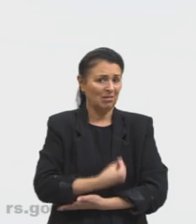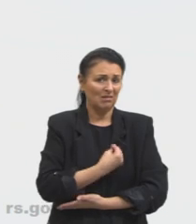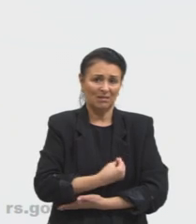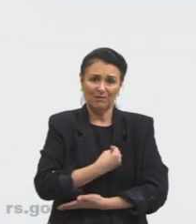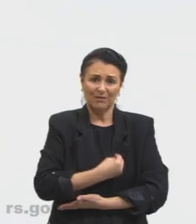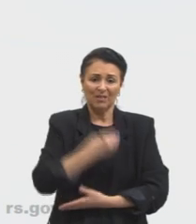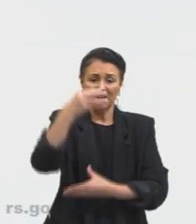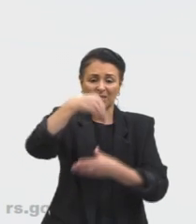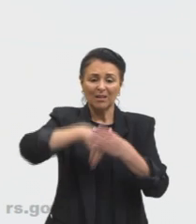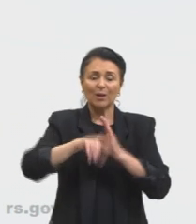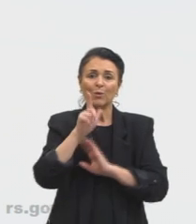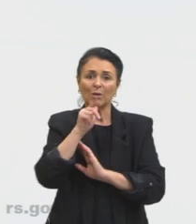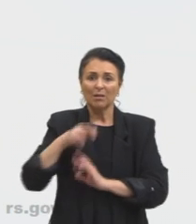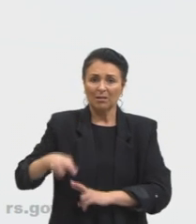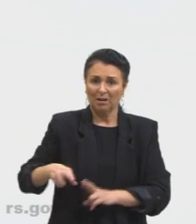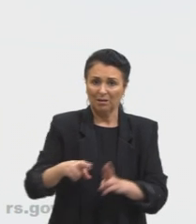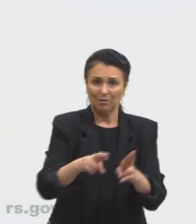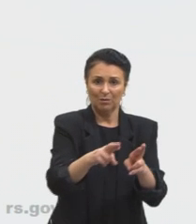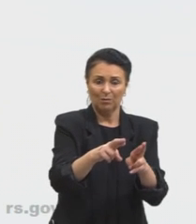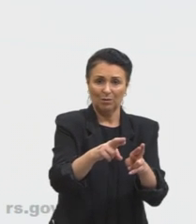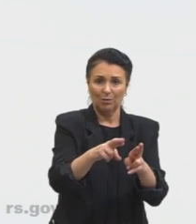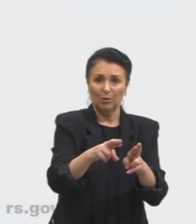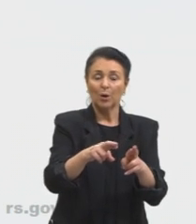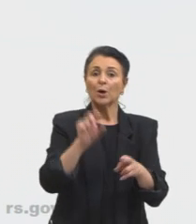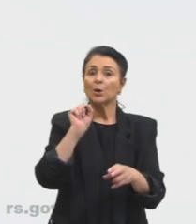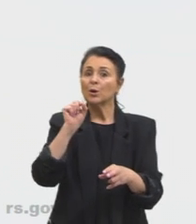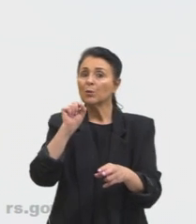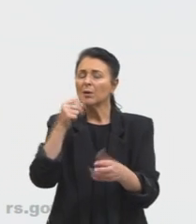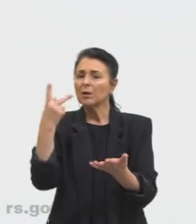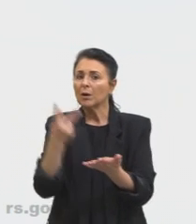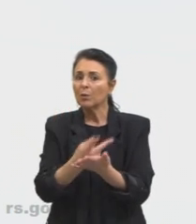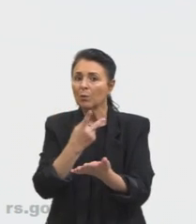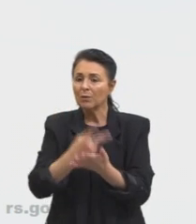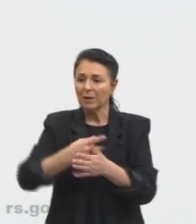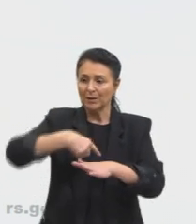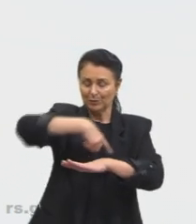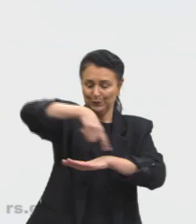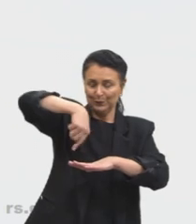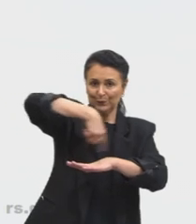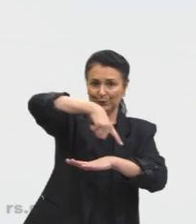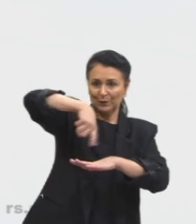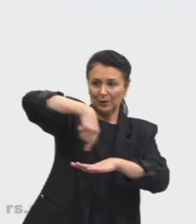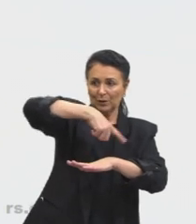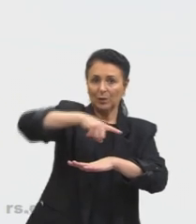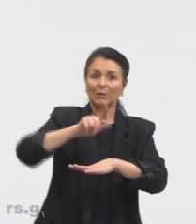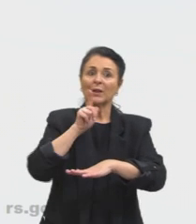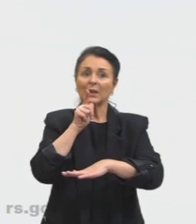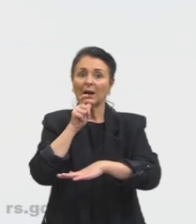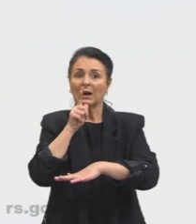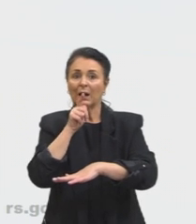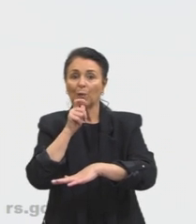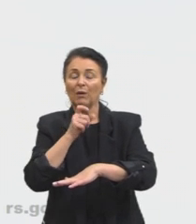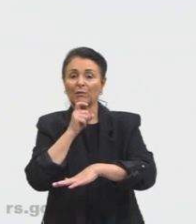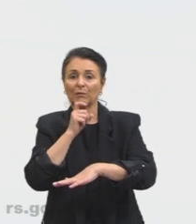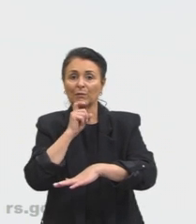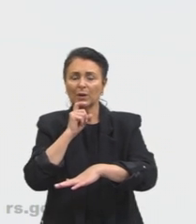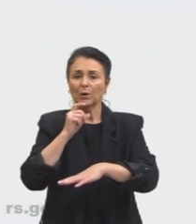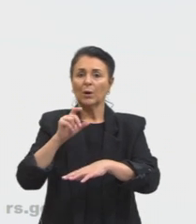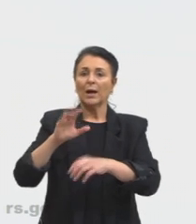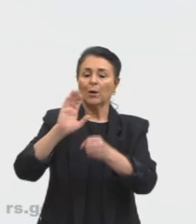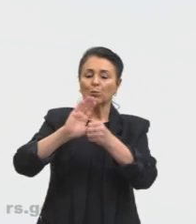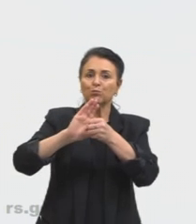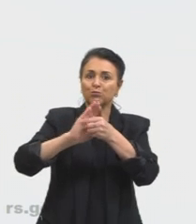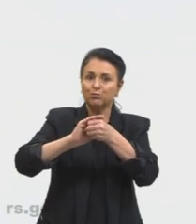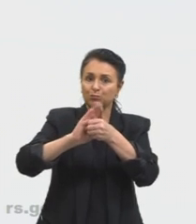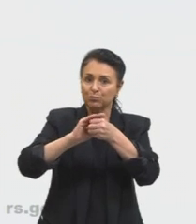dos maiores fatores quanto essa eutrofização então é poluição nesses ambientes aquáticos tá esgoto